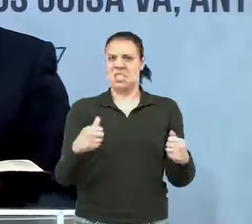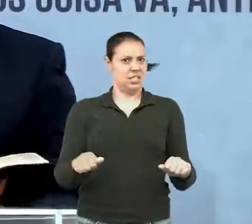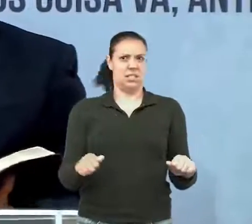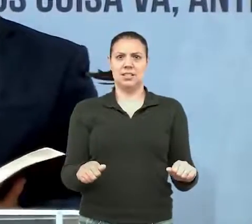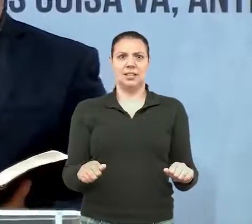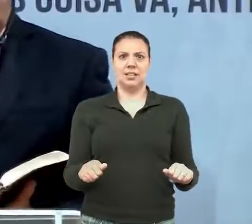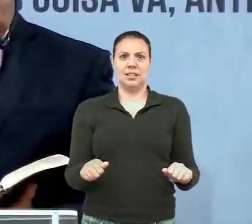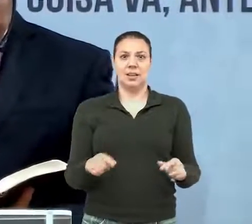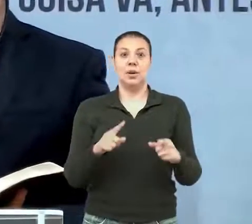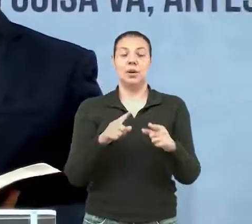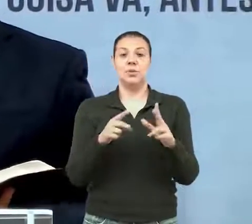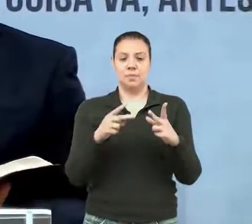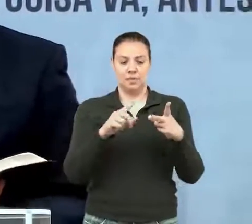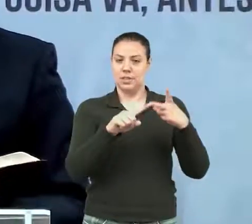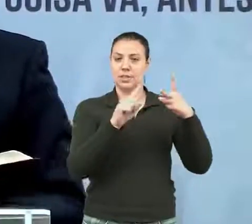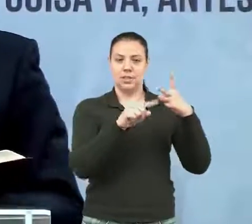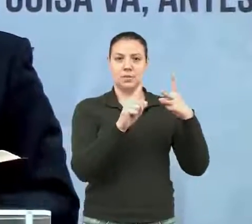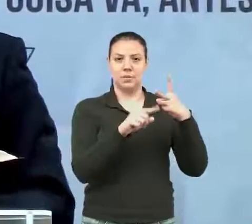Segundo lugar,